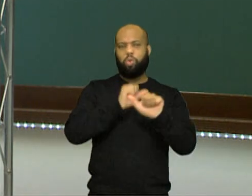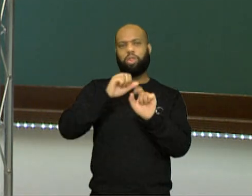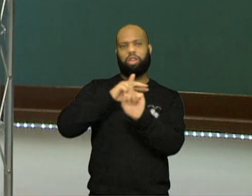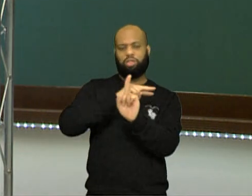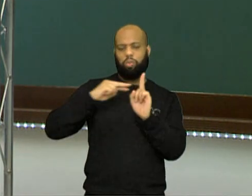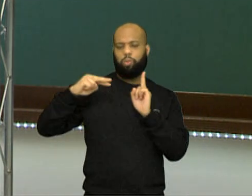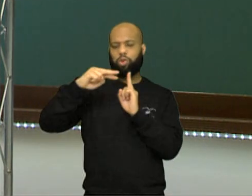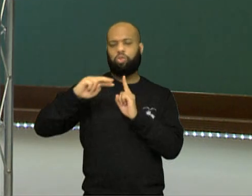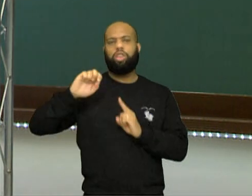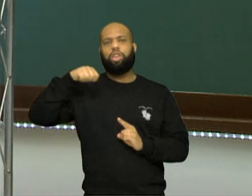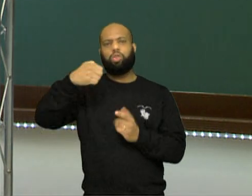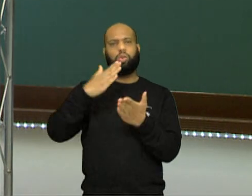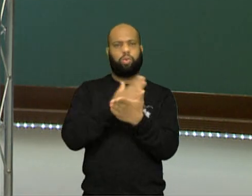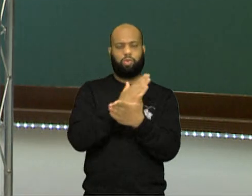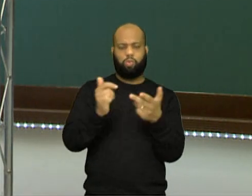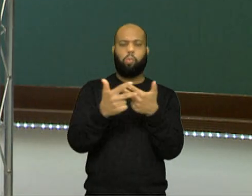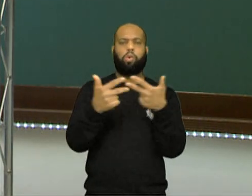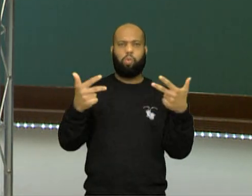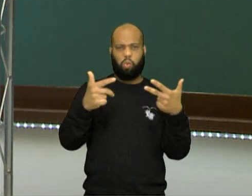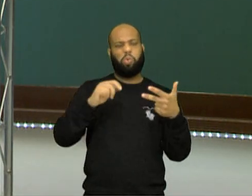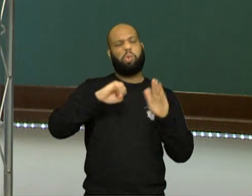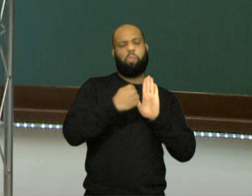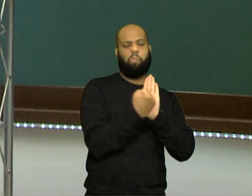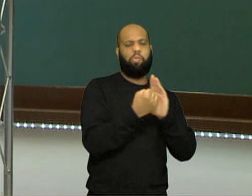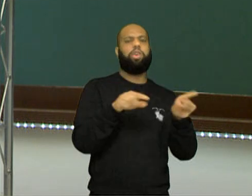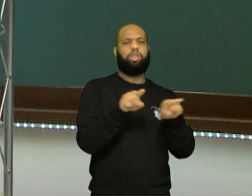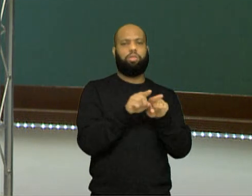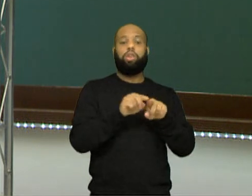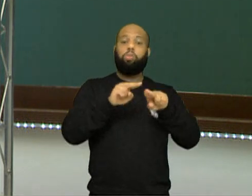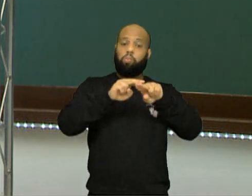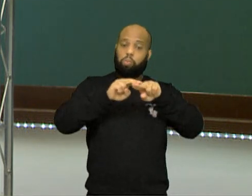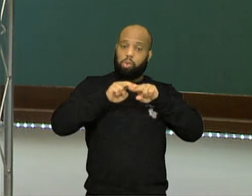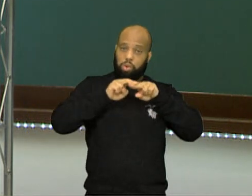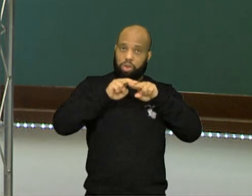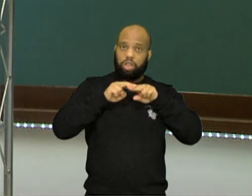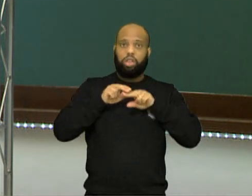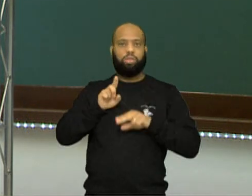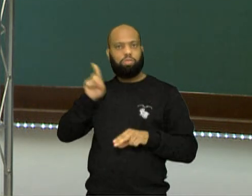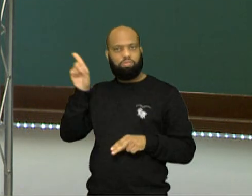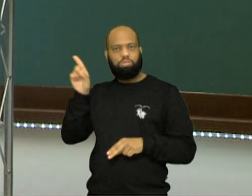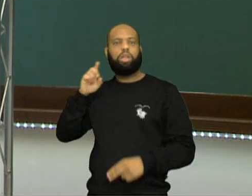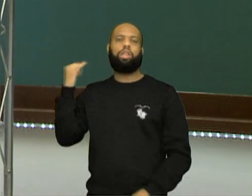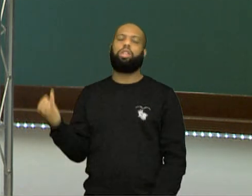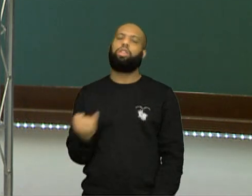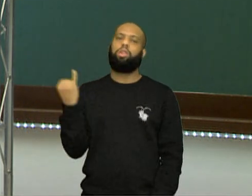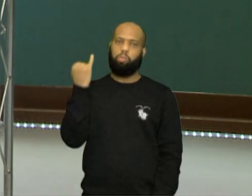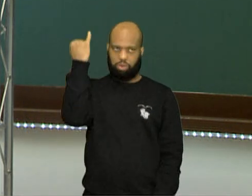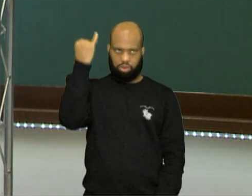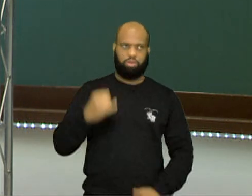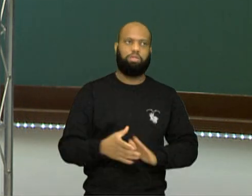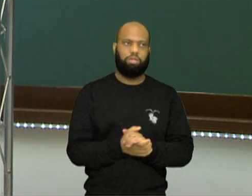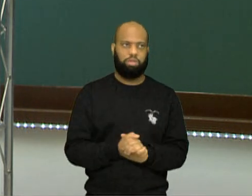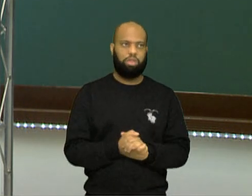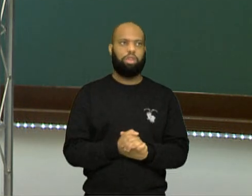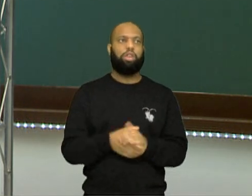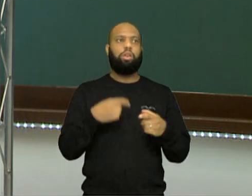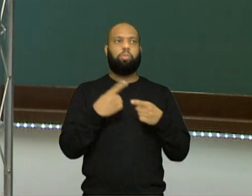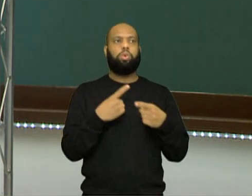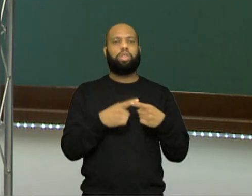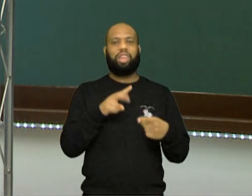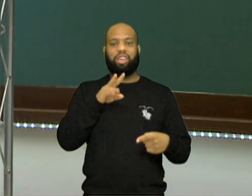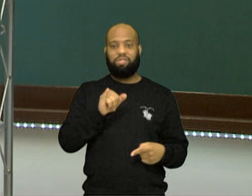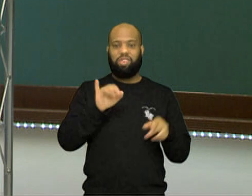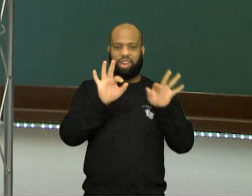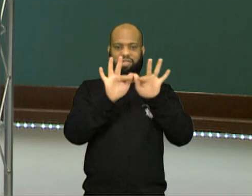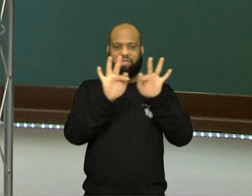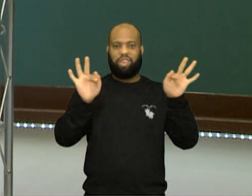um determinado produto, marca, né? Então, por isso que o slogan é muito importante, né? De forma breve,